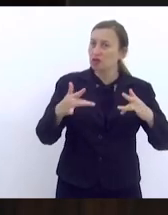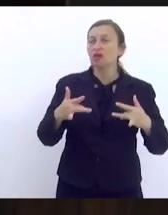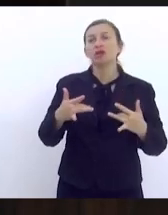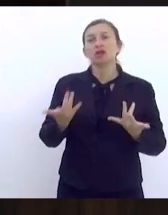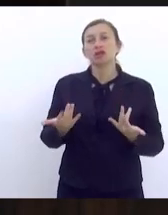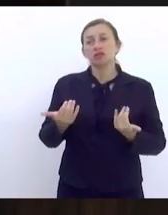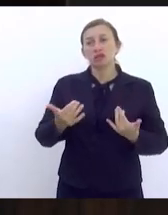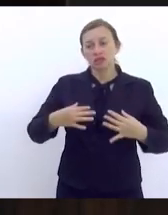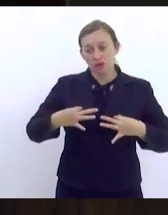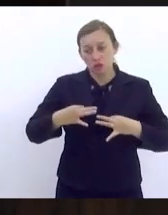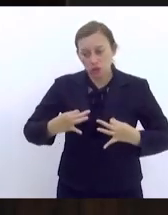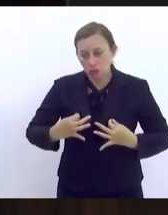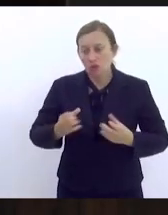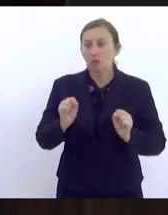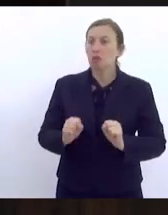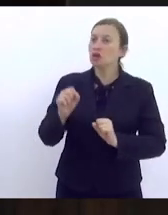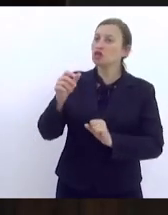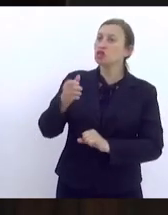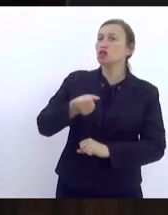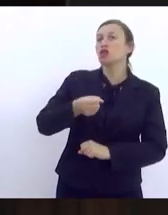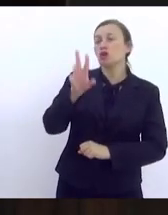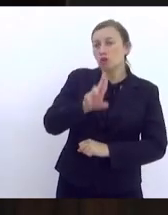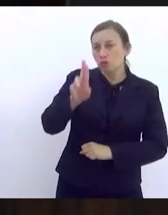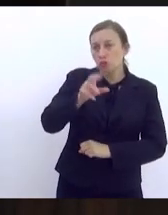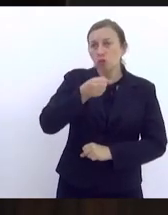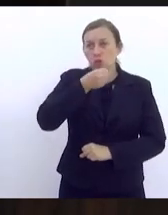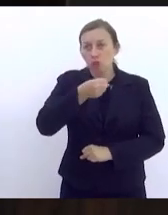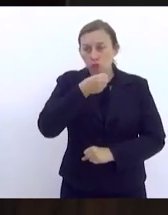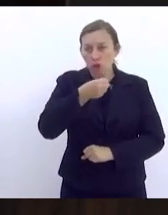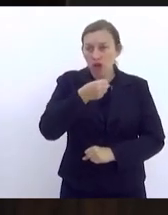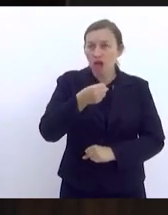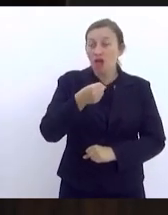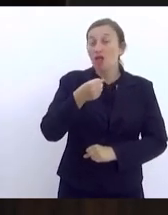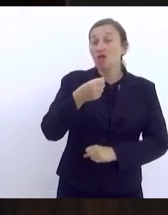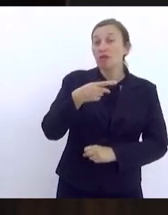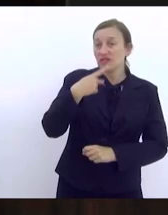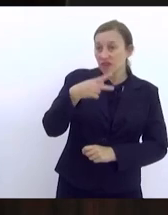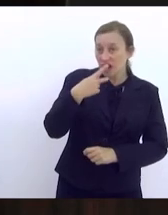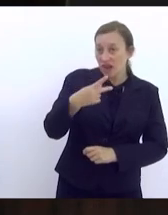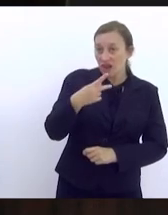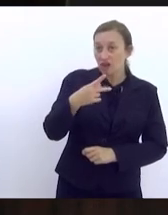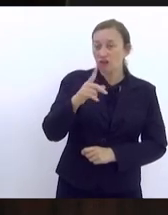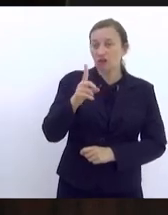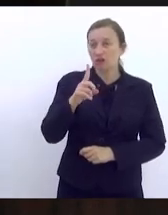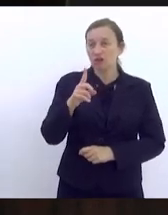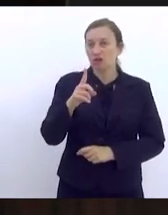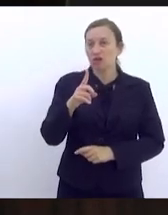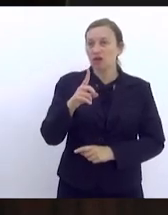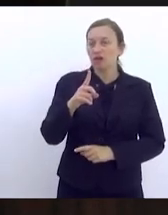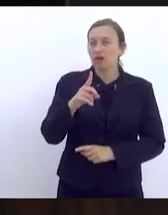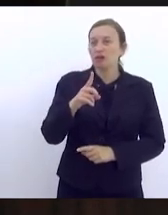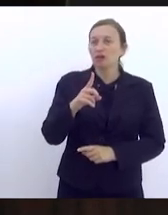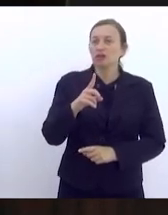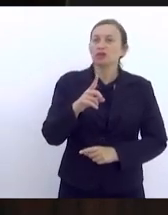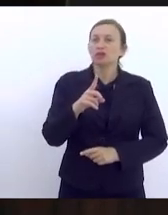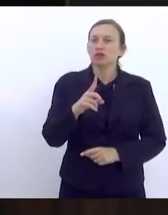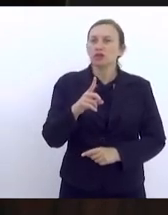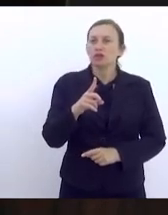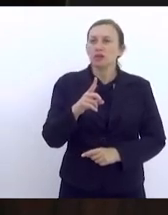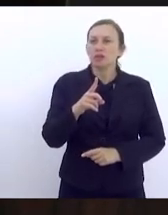pode se usar o Megafone e dizer não pretendemos falar com a senhora mas a